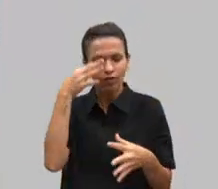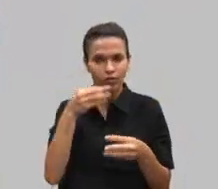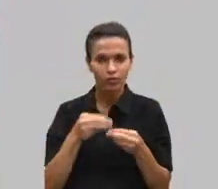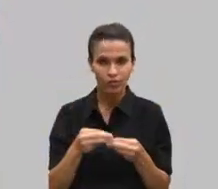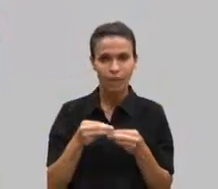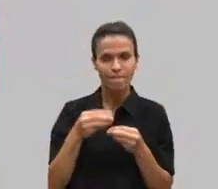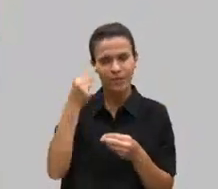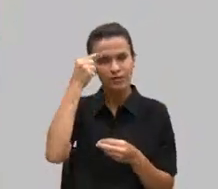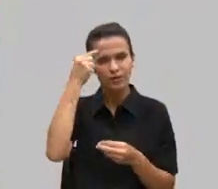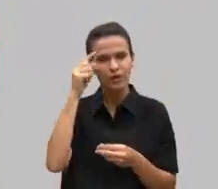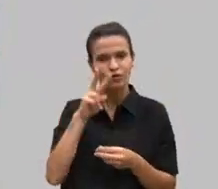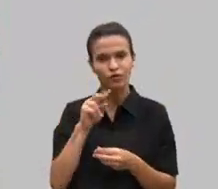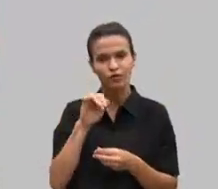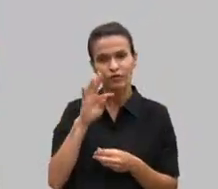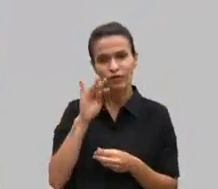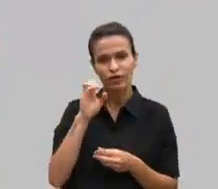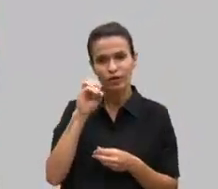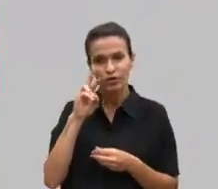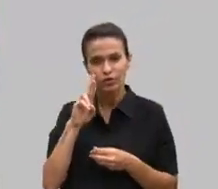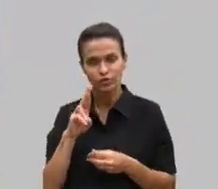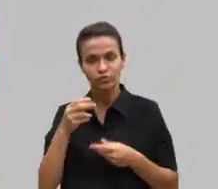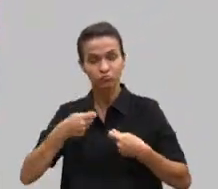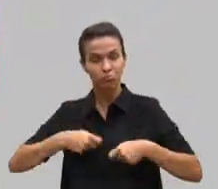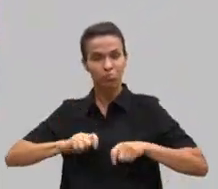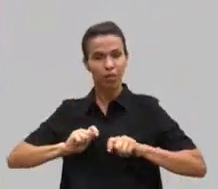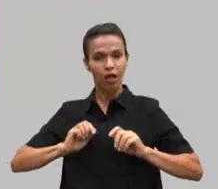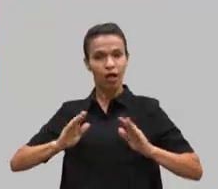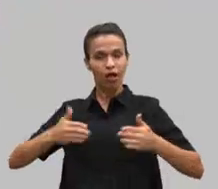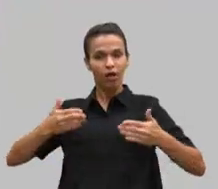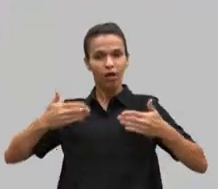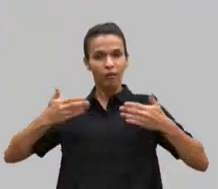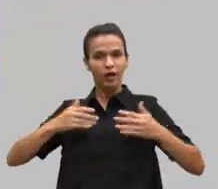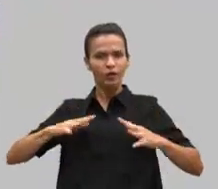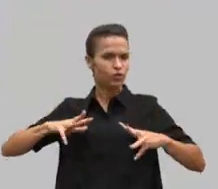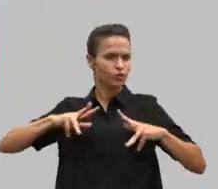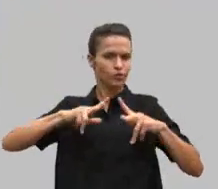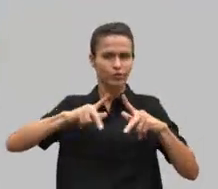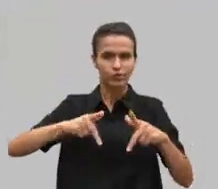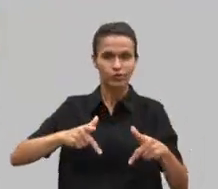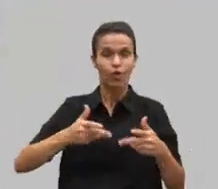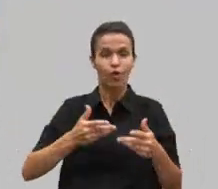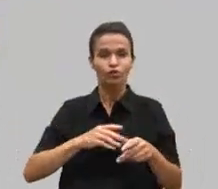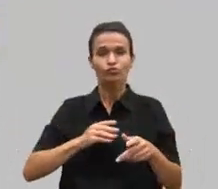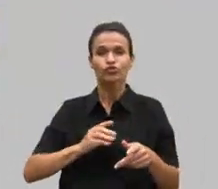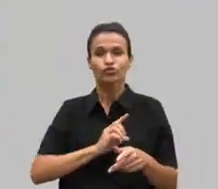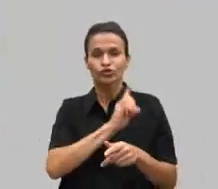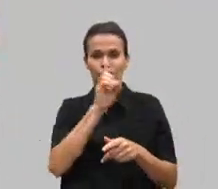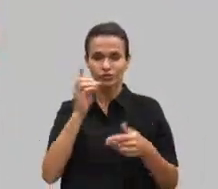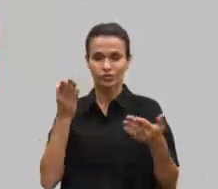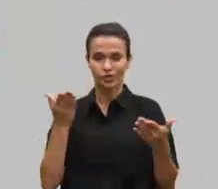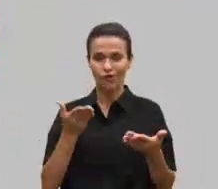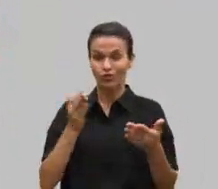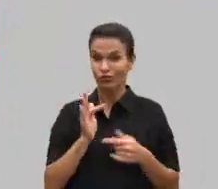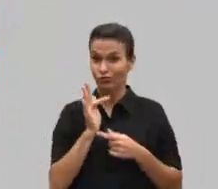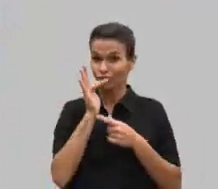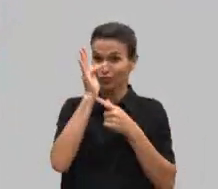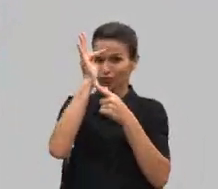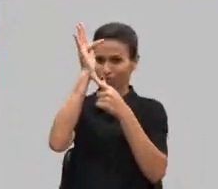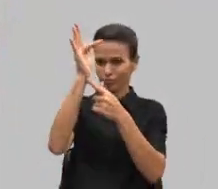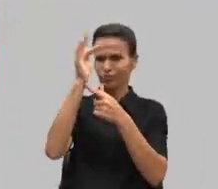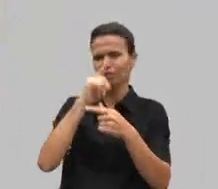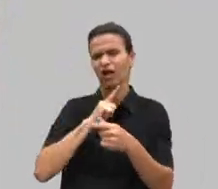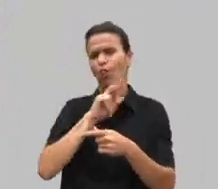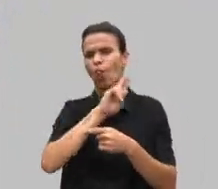Hugo que serve talvez como inspiração para todos nós nesse dia de hoje o futuro tem muitos nomes